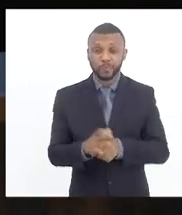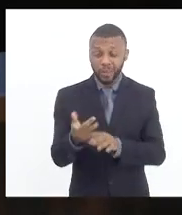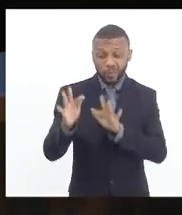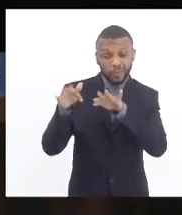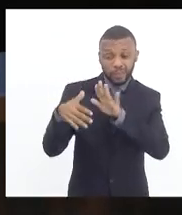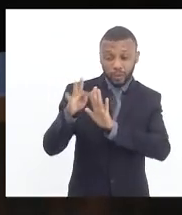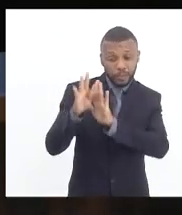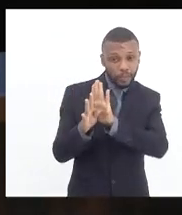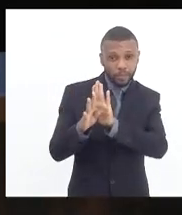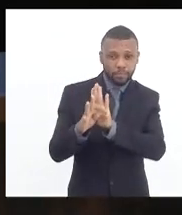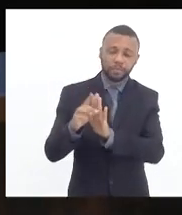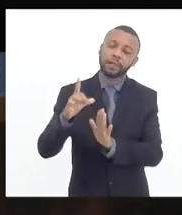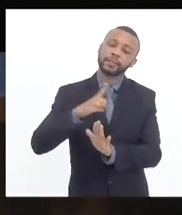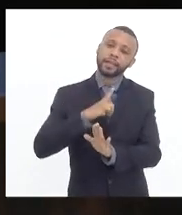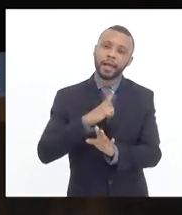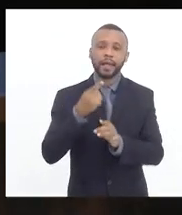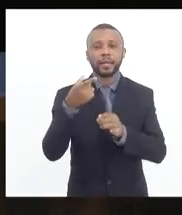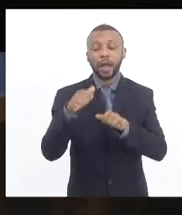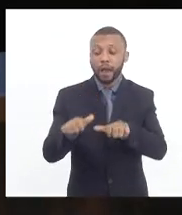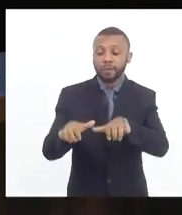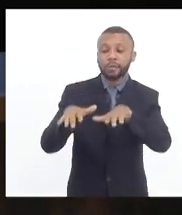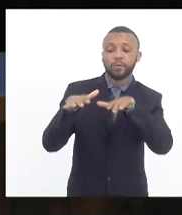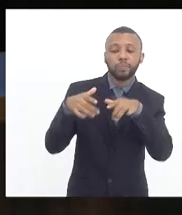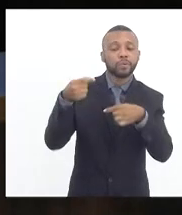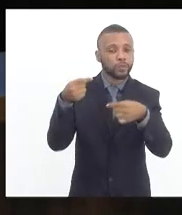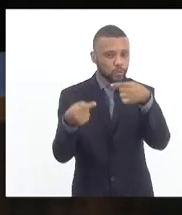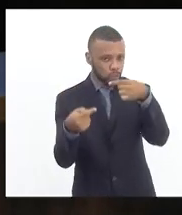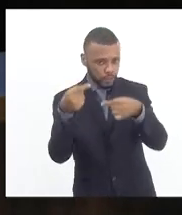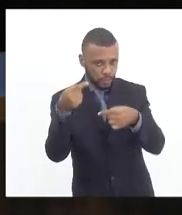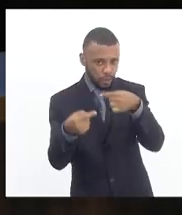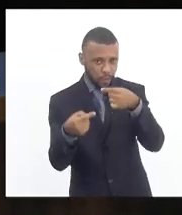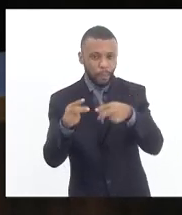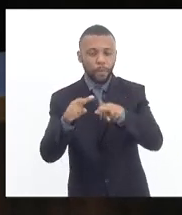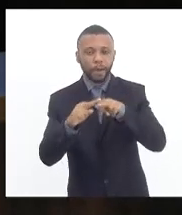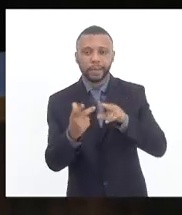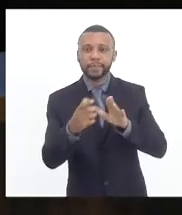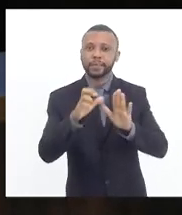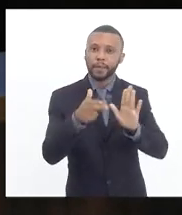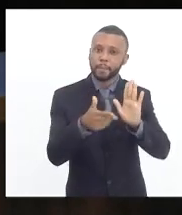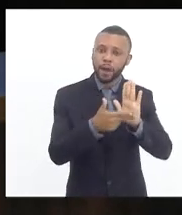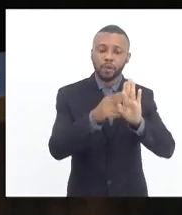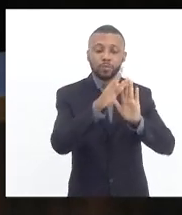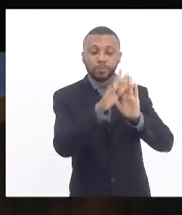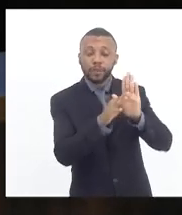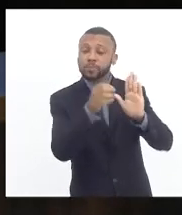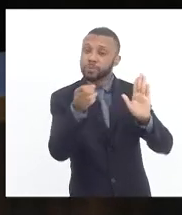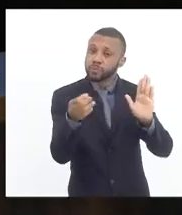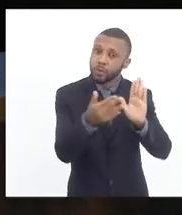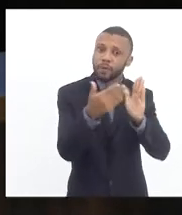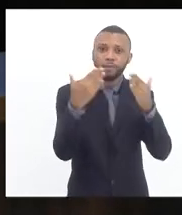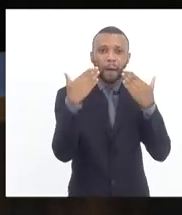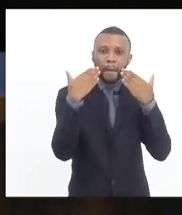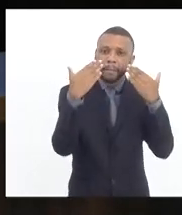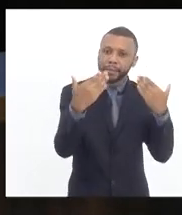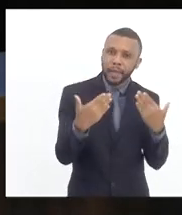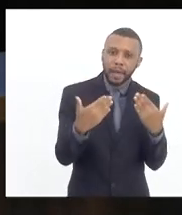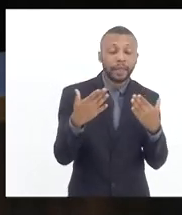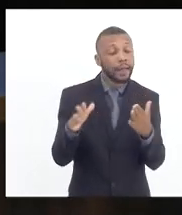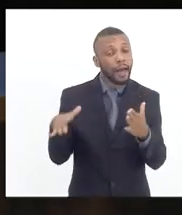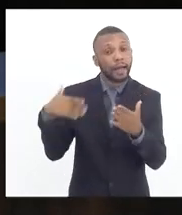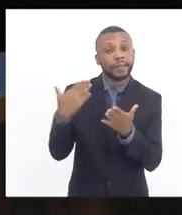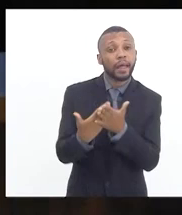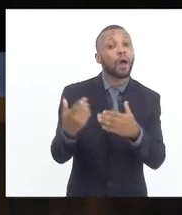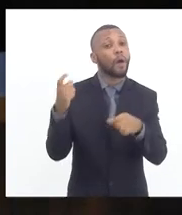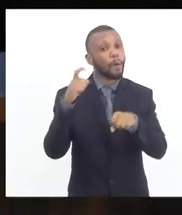outra rodada de discussão de audiências públicas por conta das emendas com o novo texto apresentado pelas emendas até se